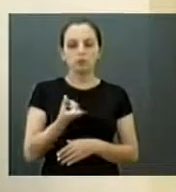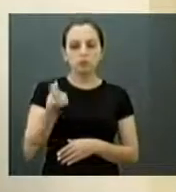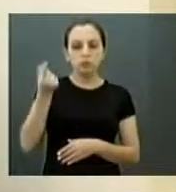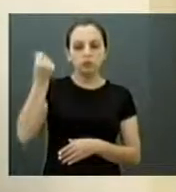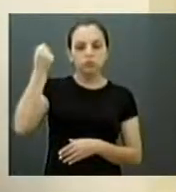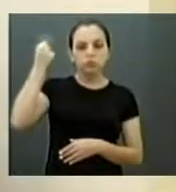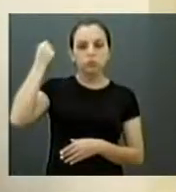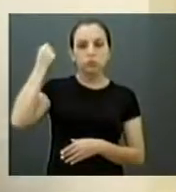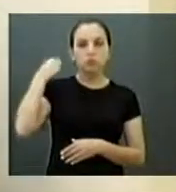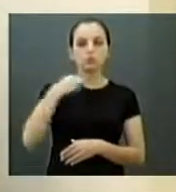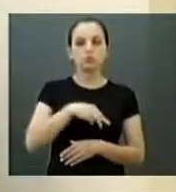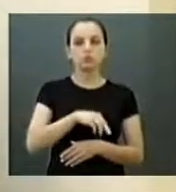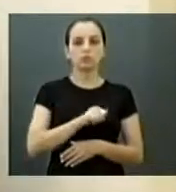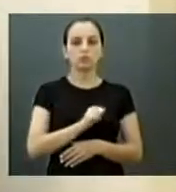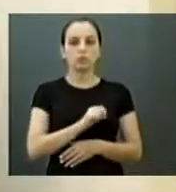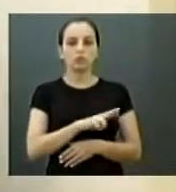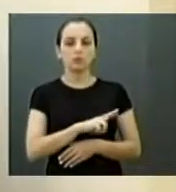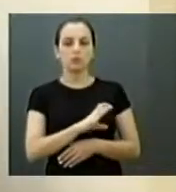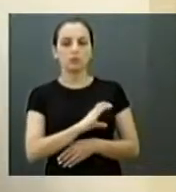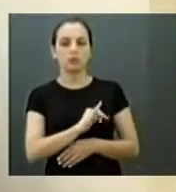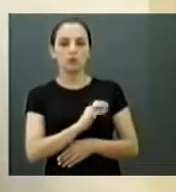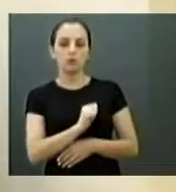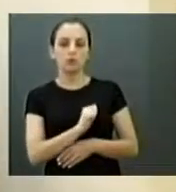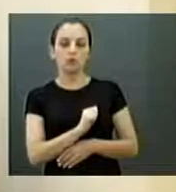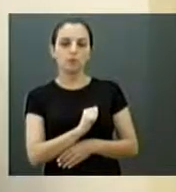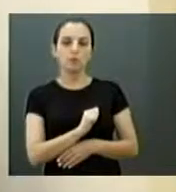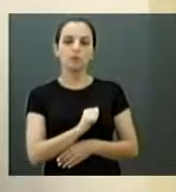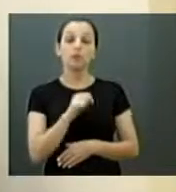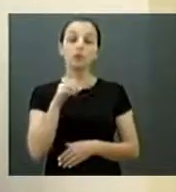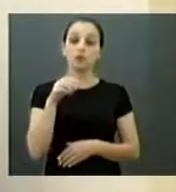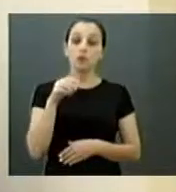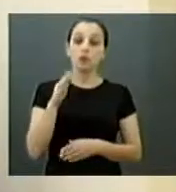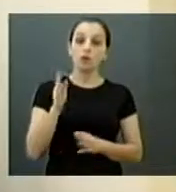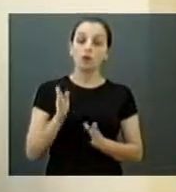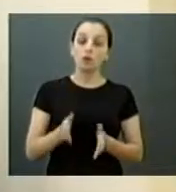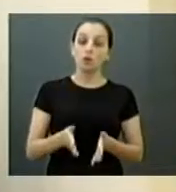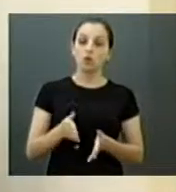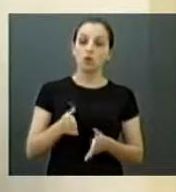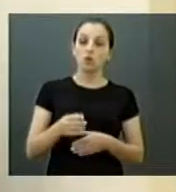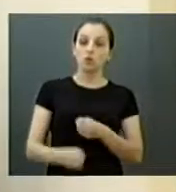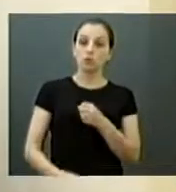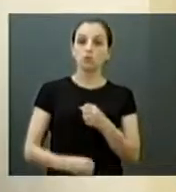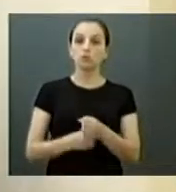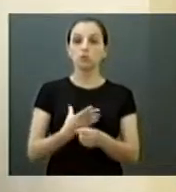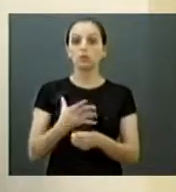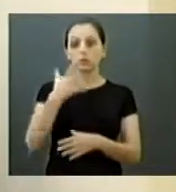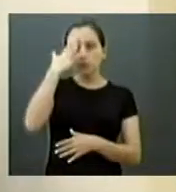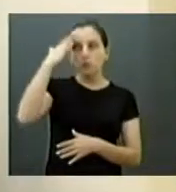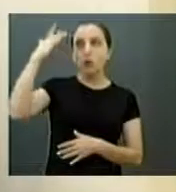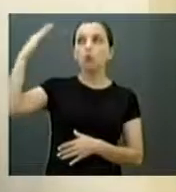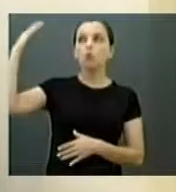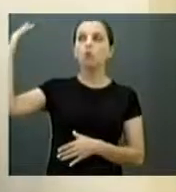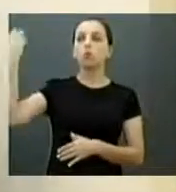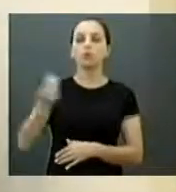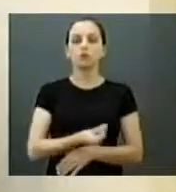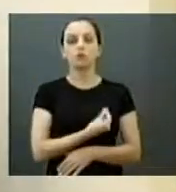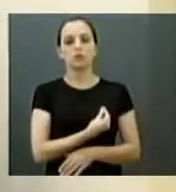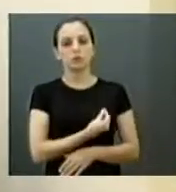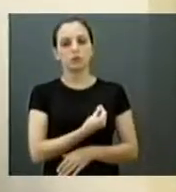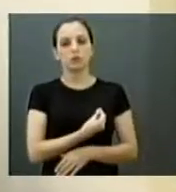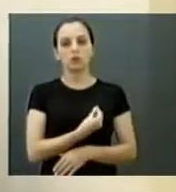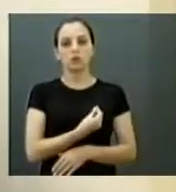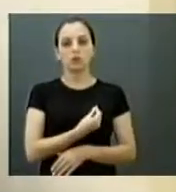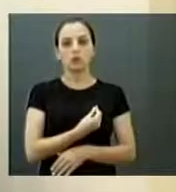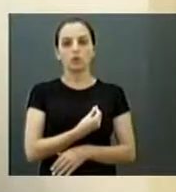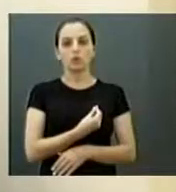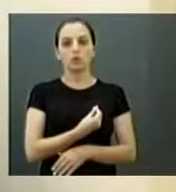a Marcinha Lucas, que hoje realizou um sonho de vida. Realizou uma coisa